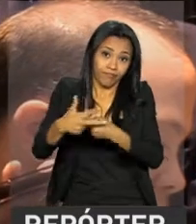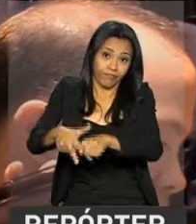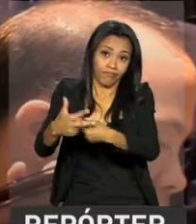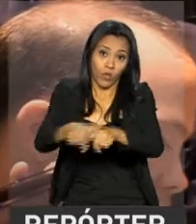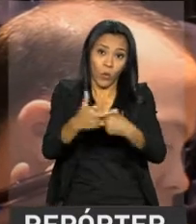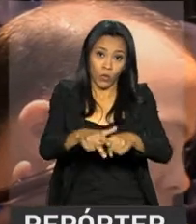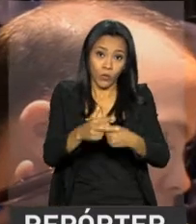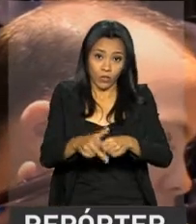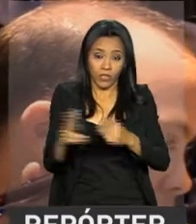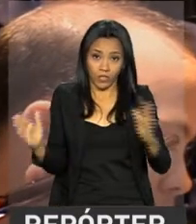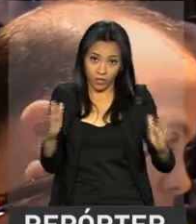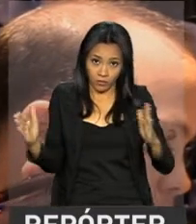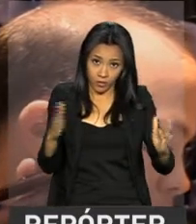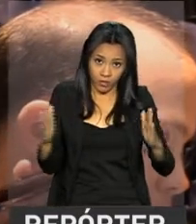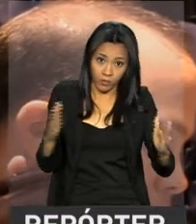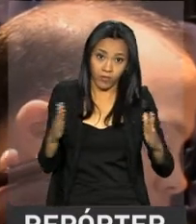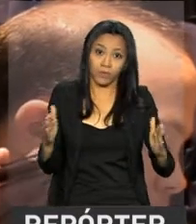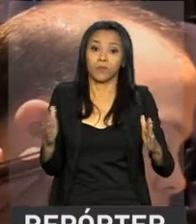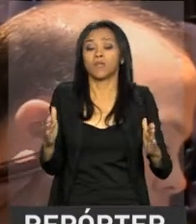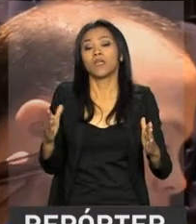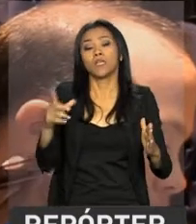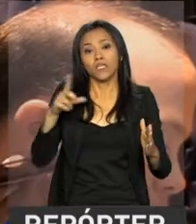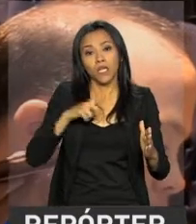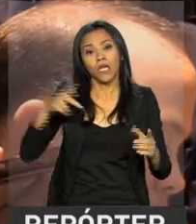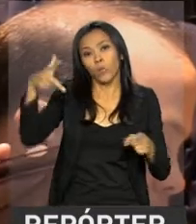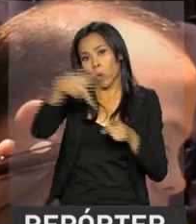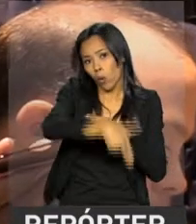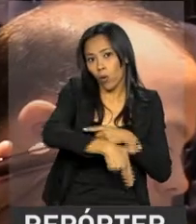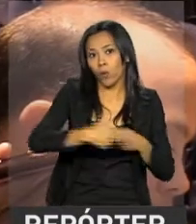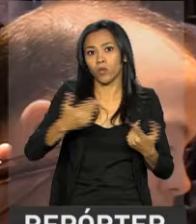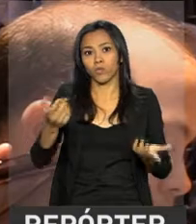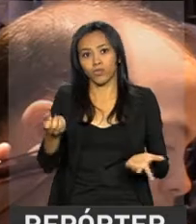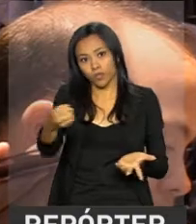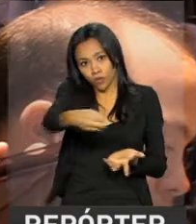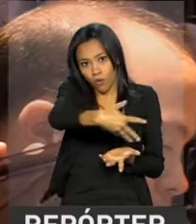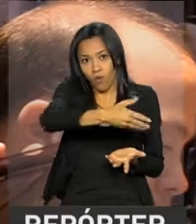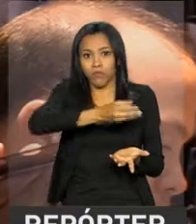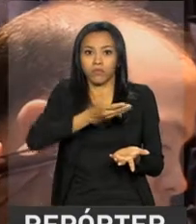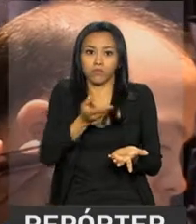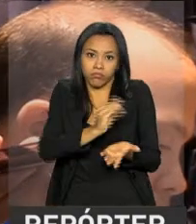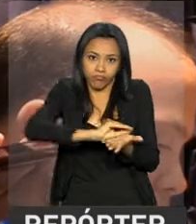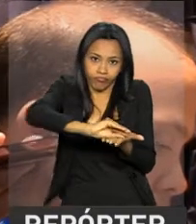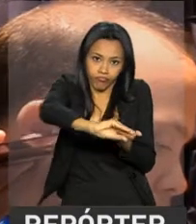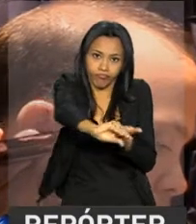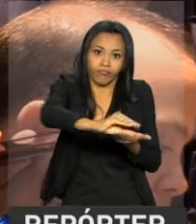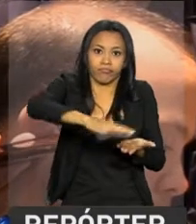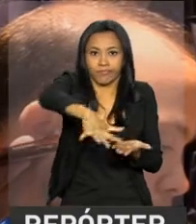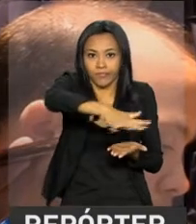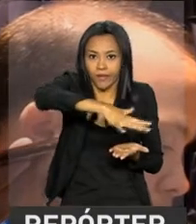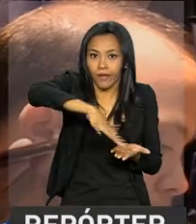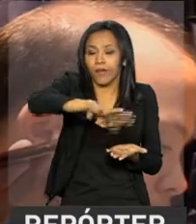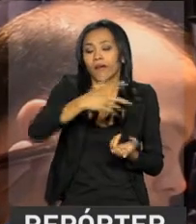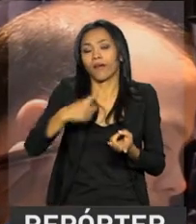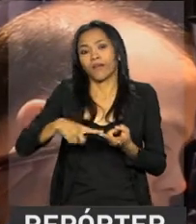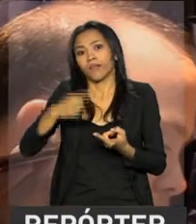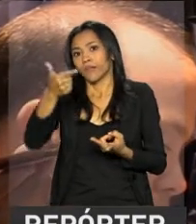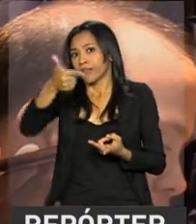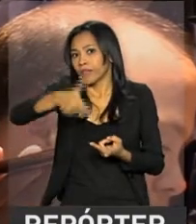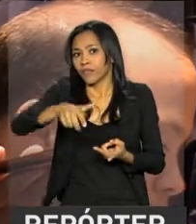existe então o o o corte de novos novas isenções